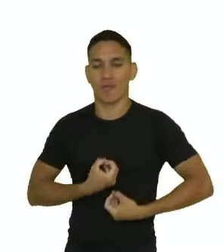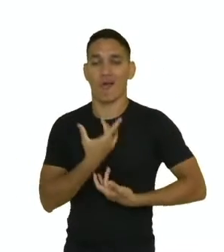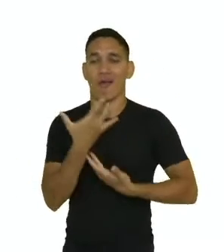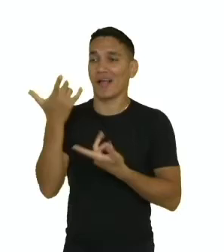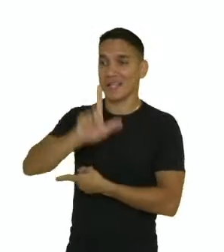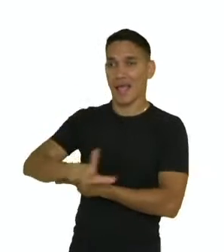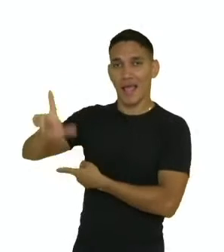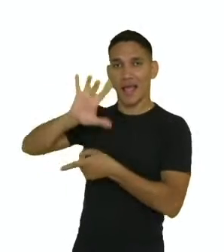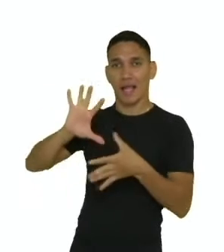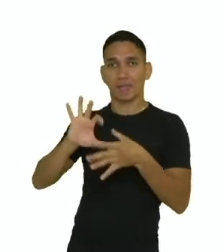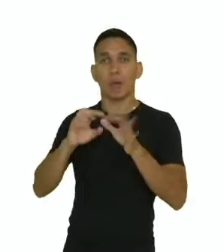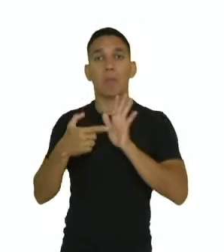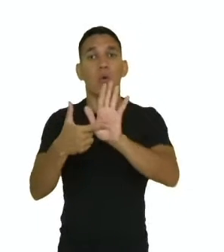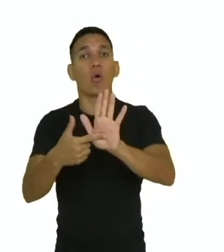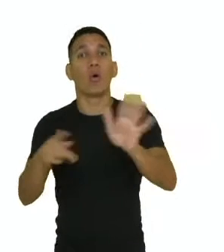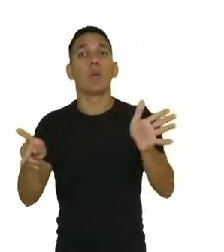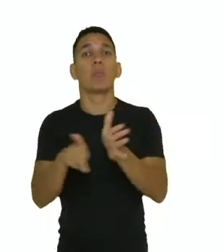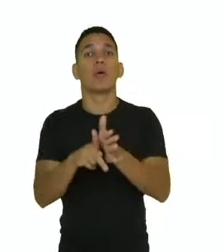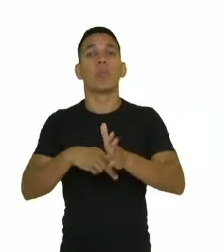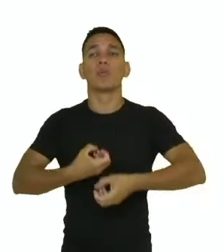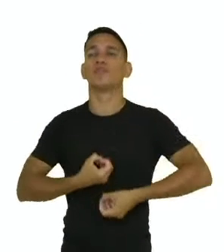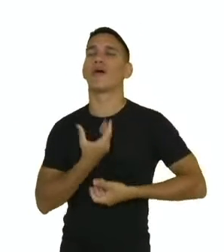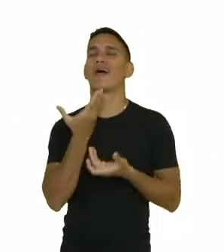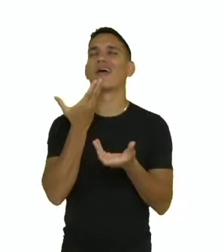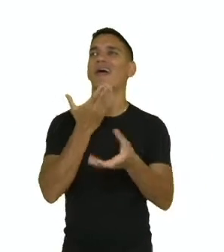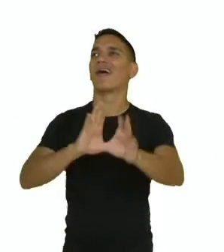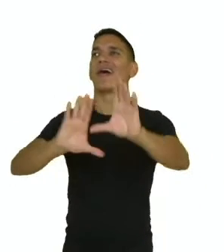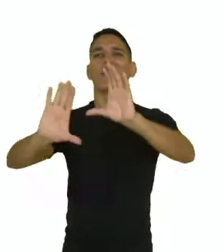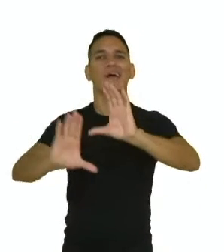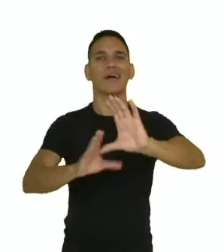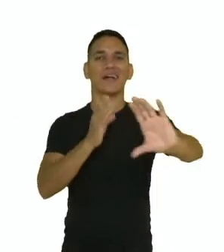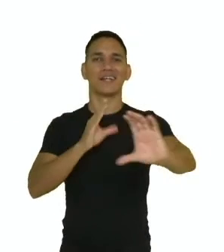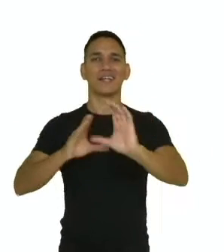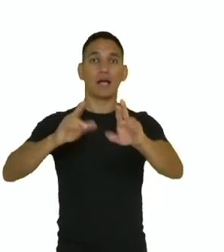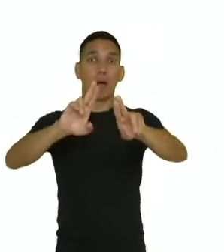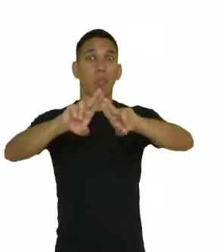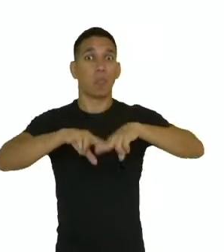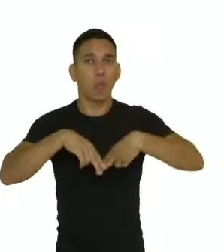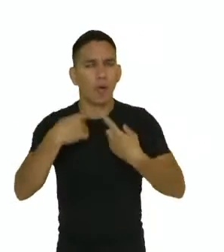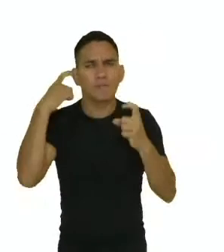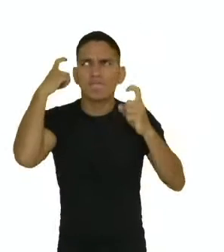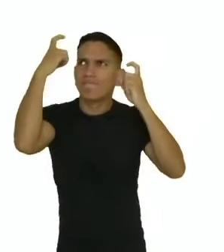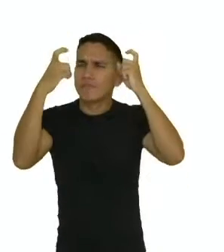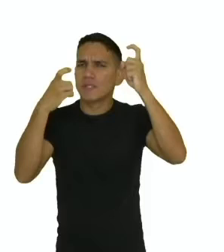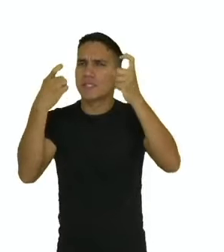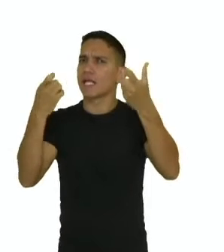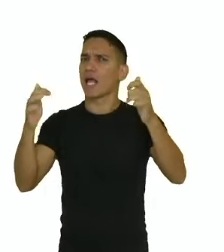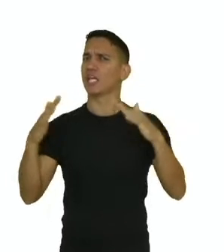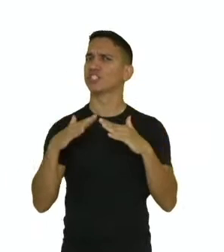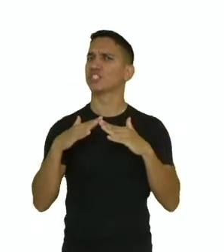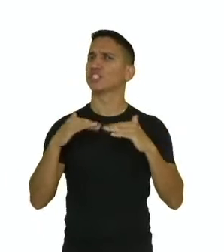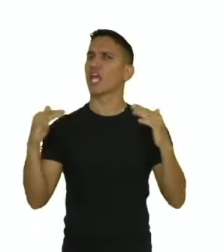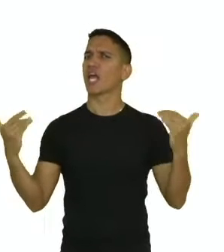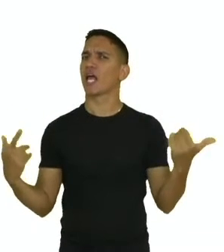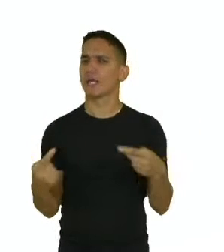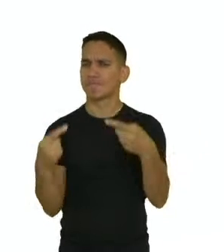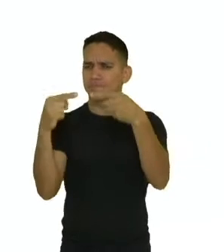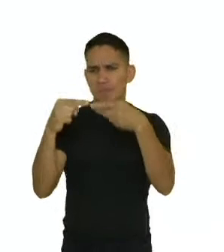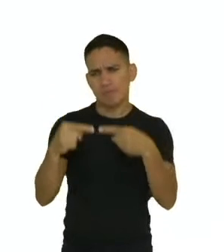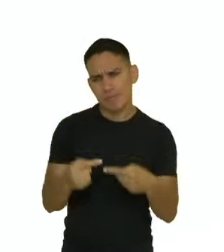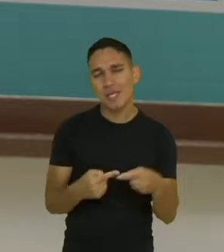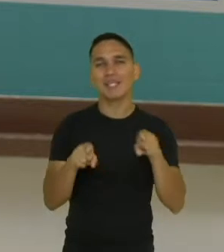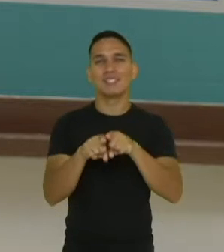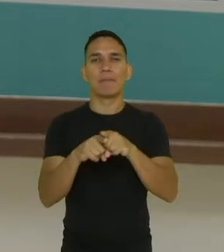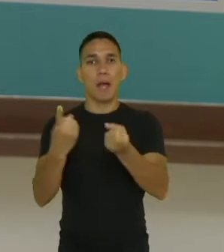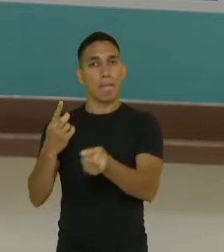nasceu para ser cantada e, por isso, a preocupação com a estética, a métrica e a